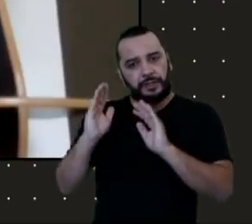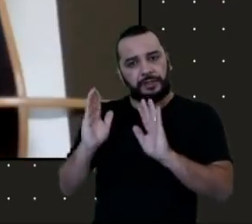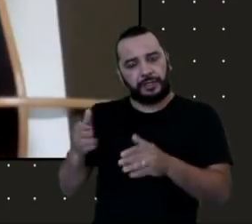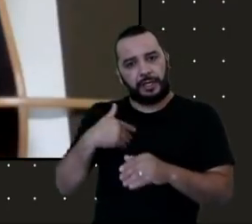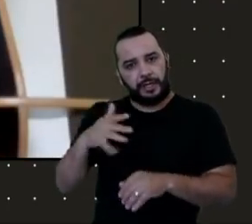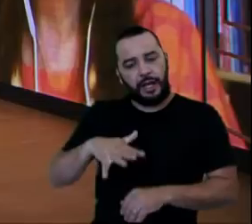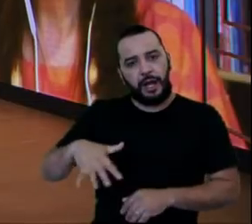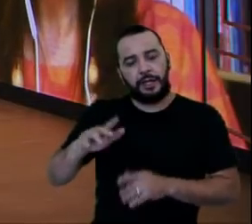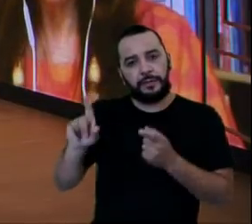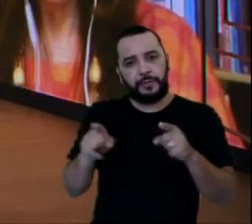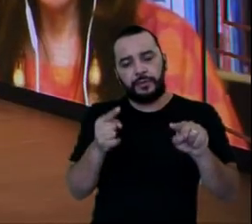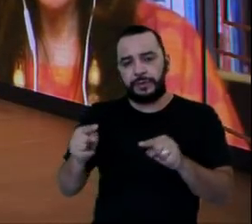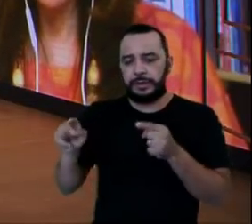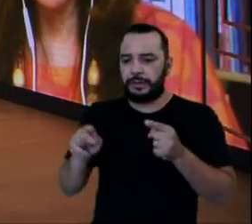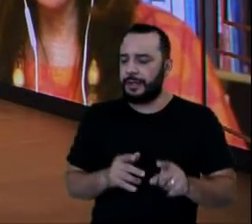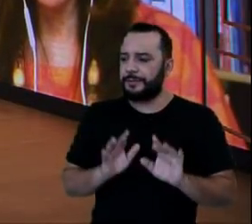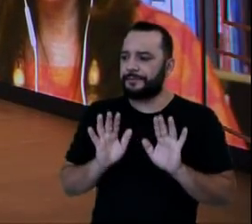sobe no balão.